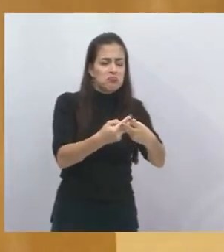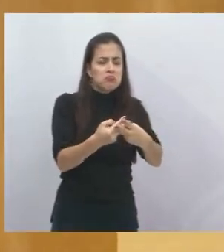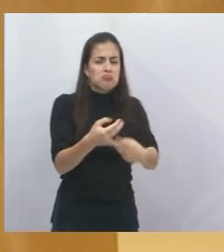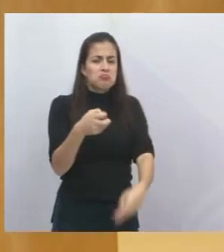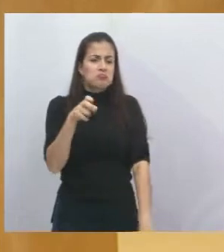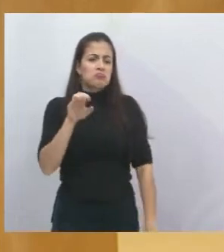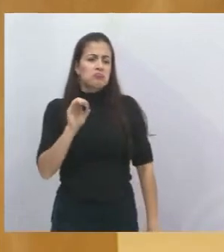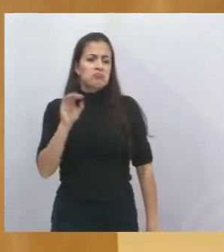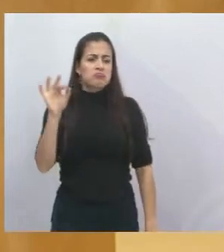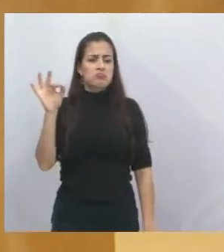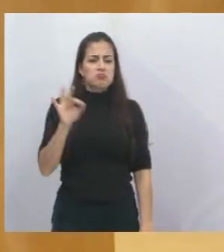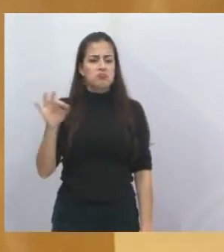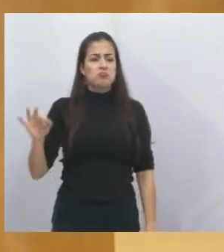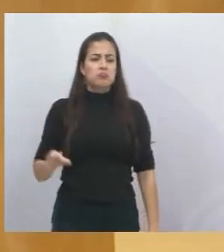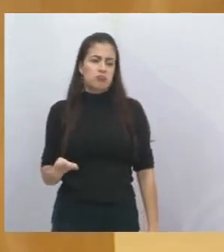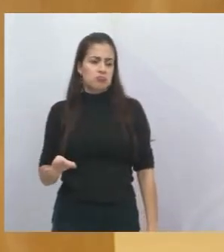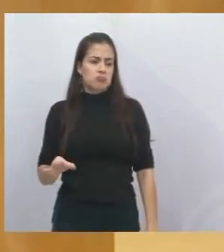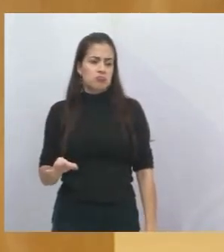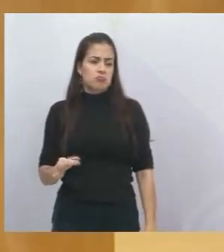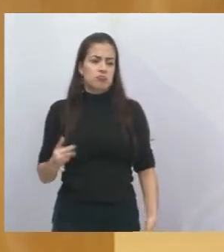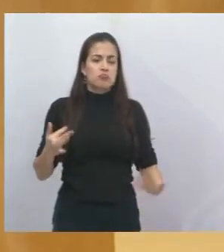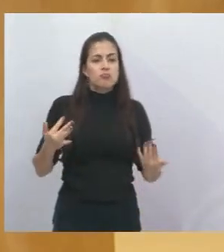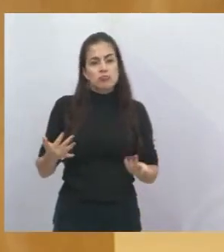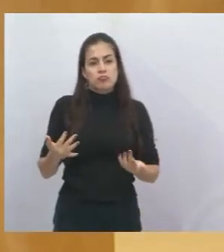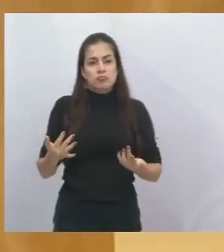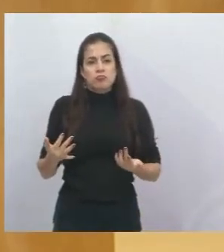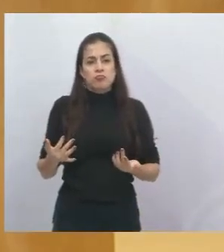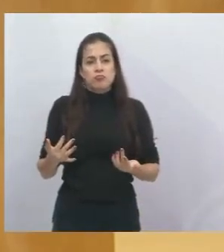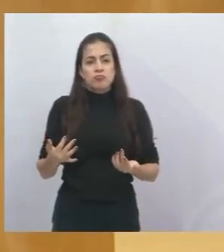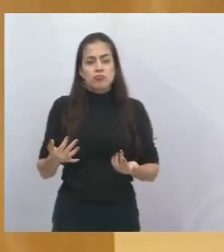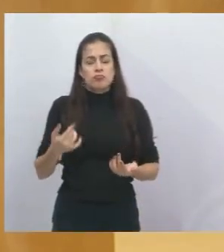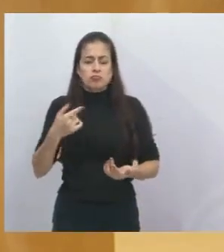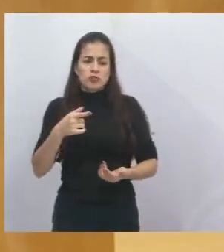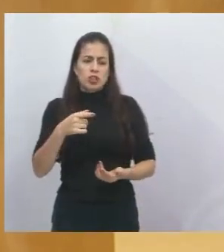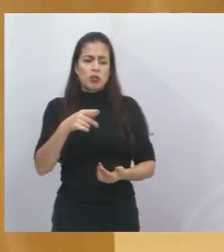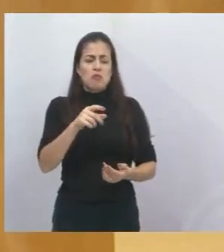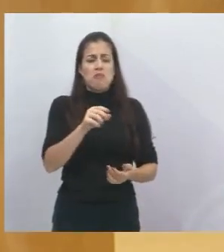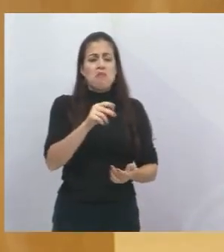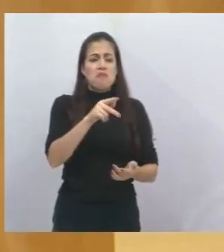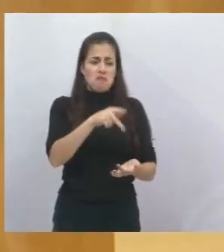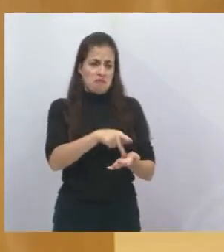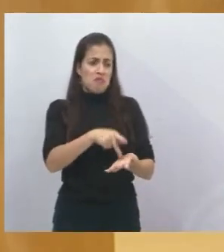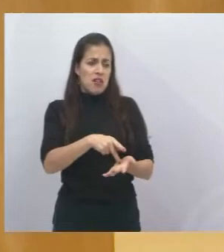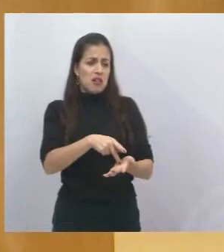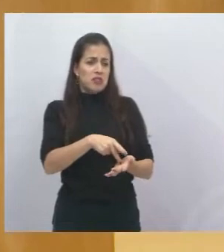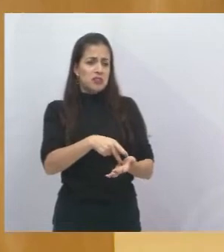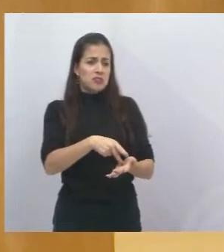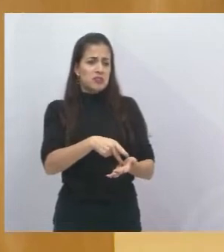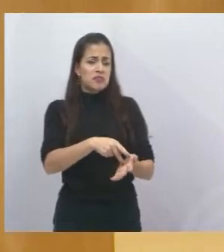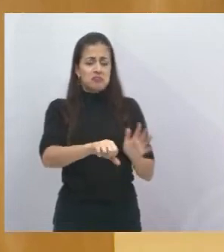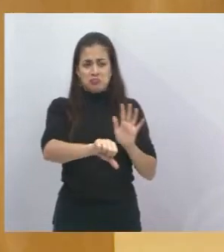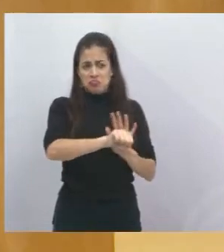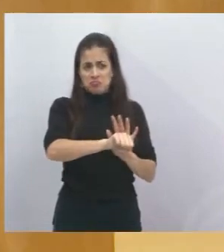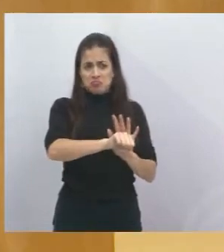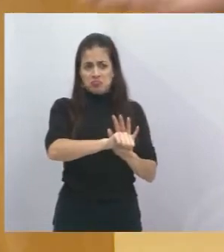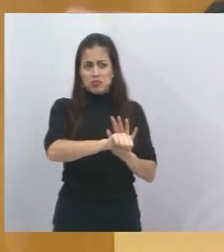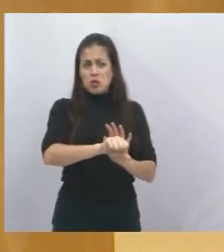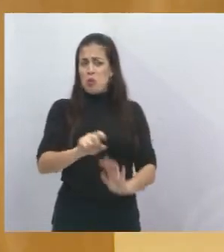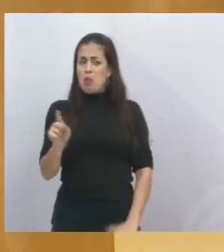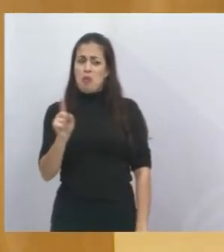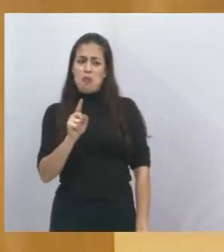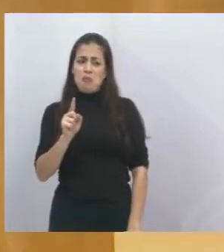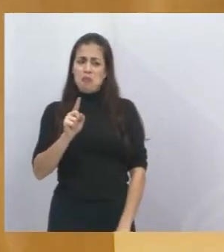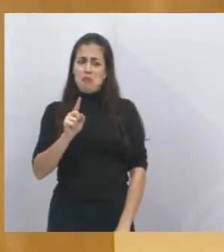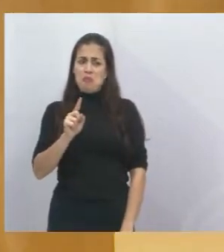50%. Ele é o verdadeiro criminoso, 100% aprovado, ou ele não